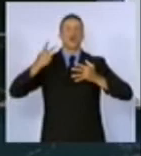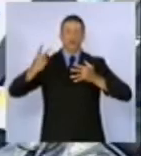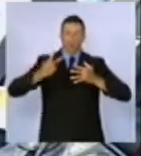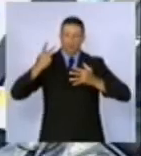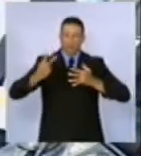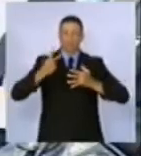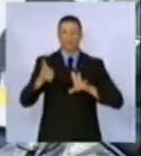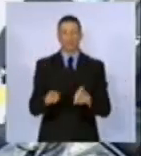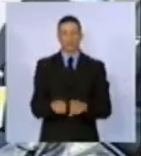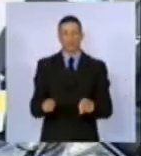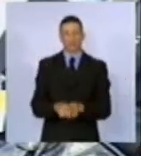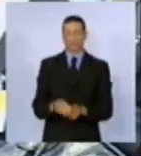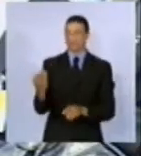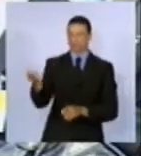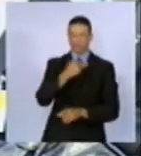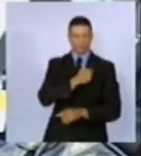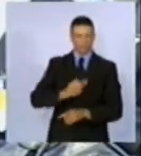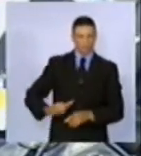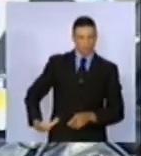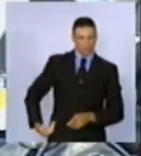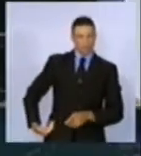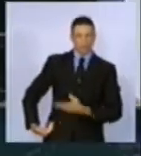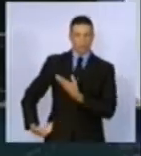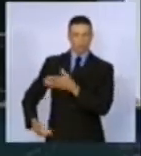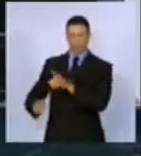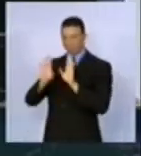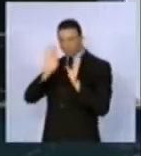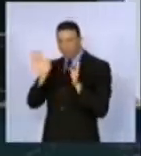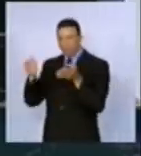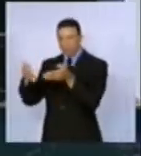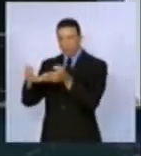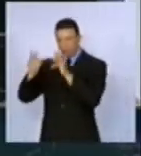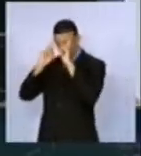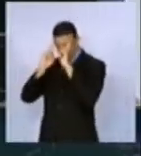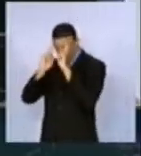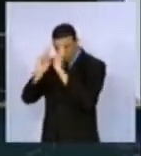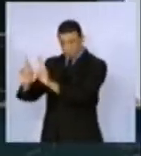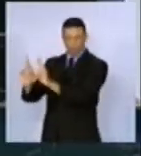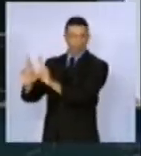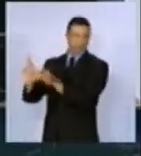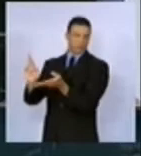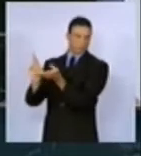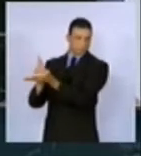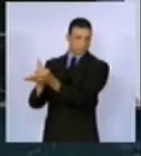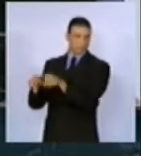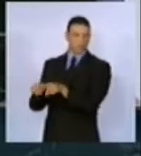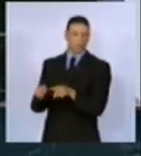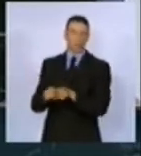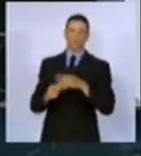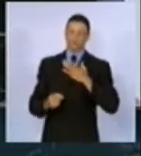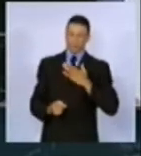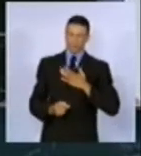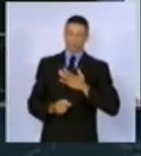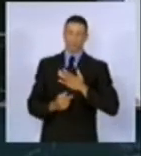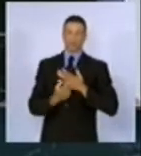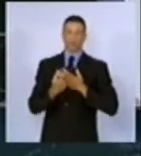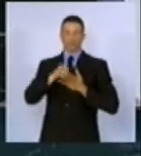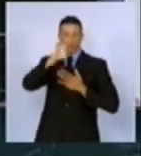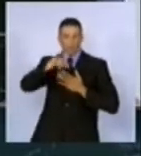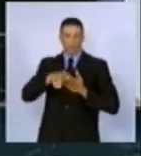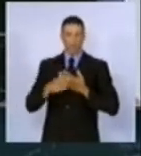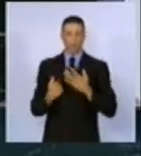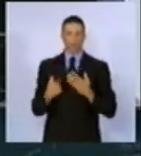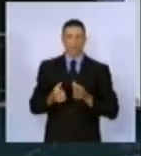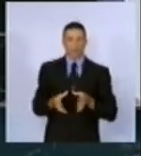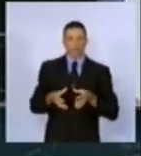Diferentemente do apresentador Ministério Público a quem nós dedicamos todo nosso respeito nós baixo está eu aqui estou representando o